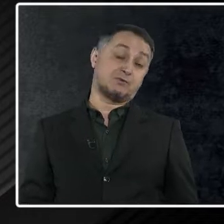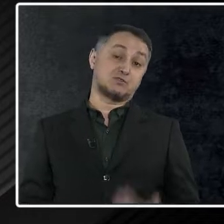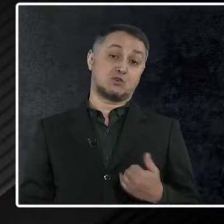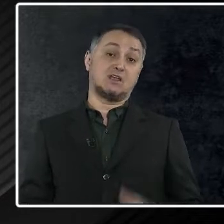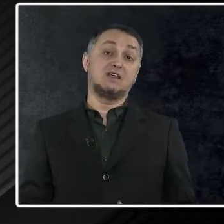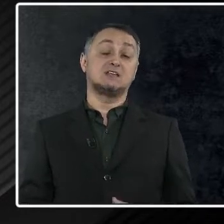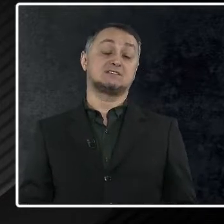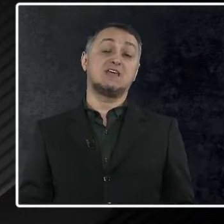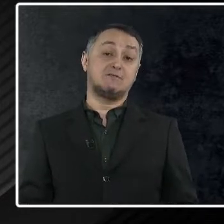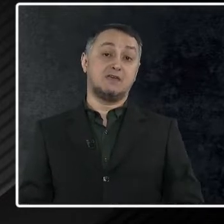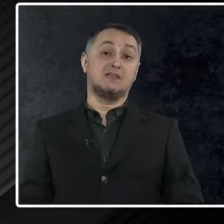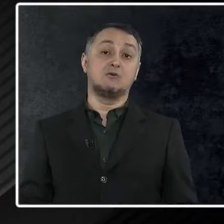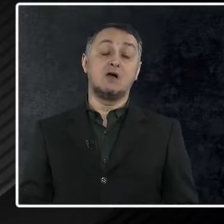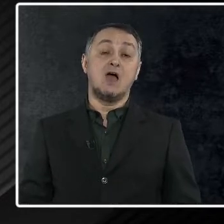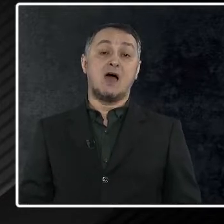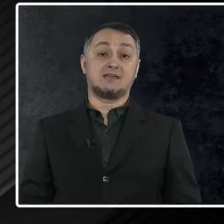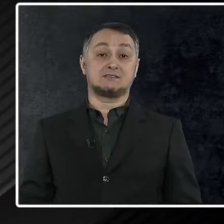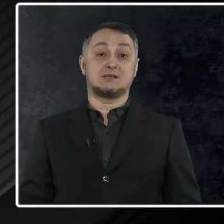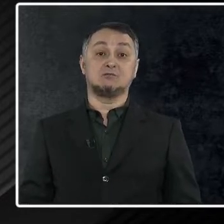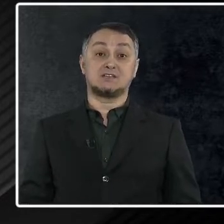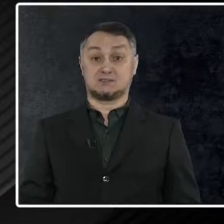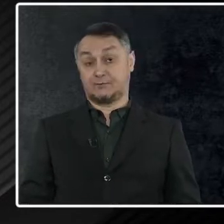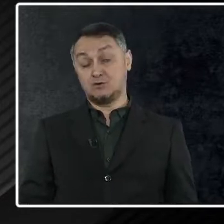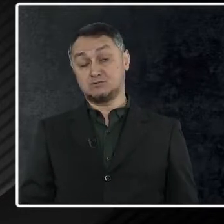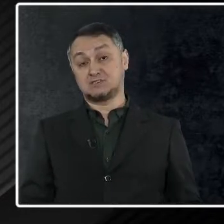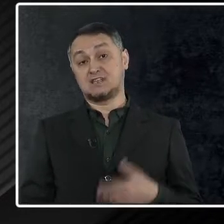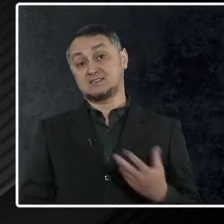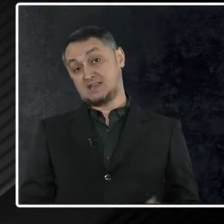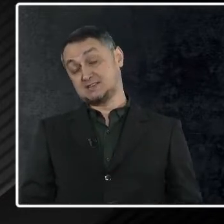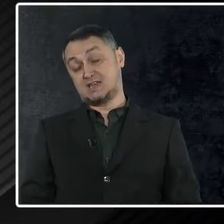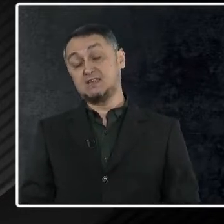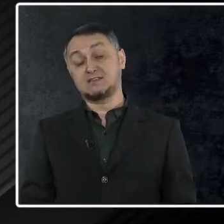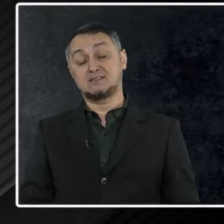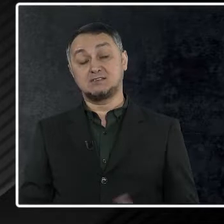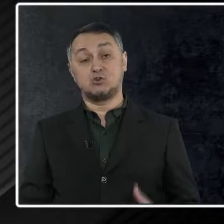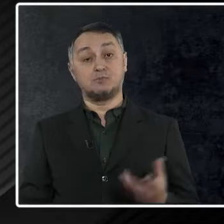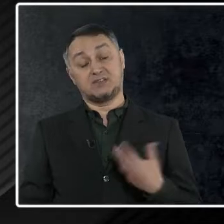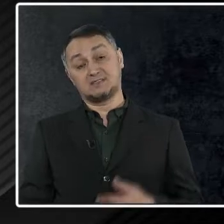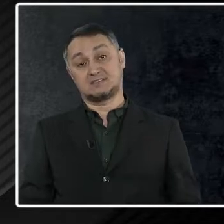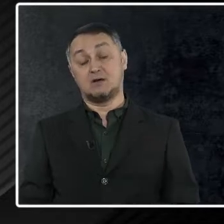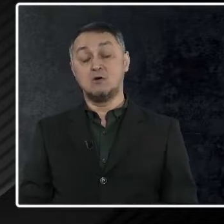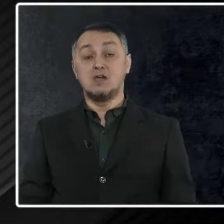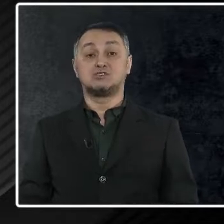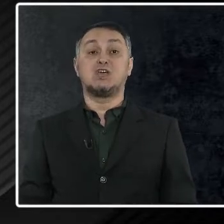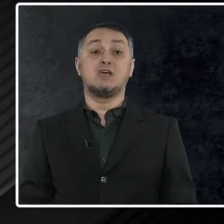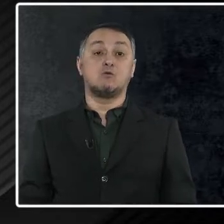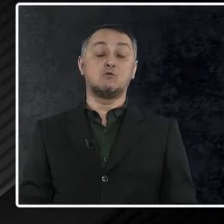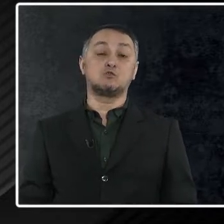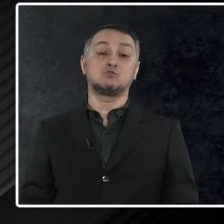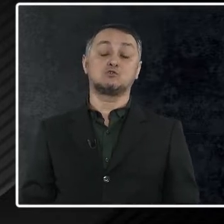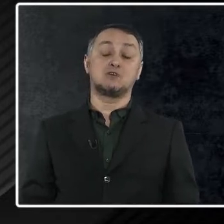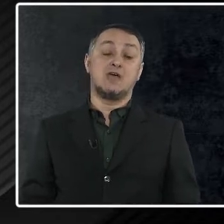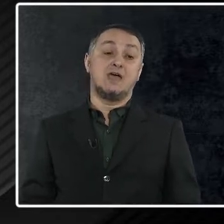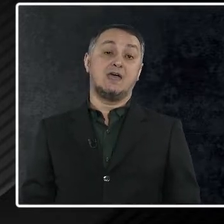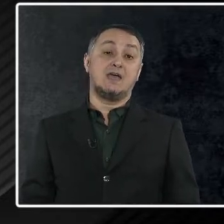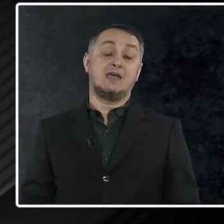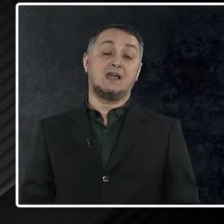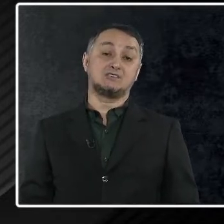partidários. A professora Lília se referiu à questão das fontes, das receitas, né, de obtenção de